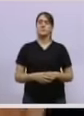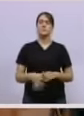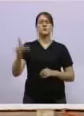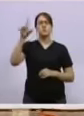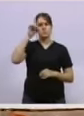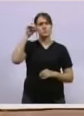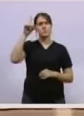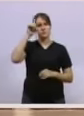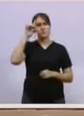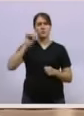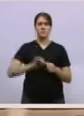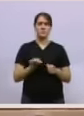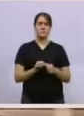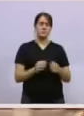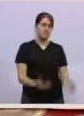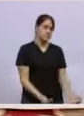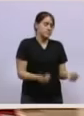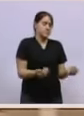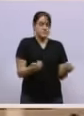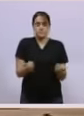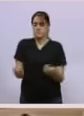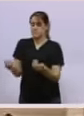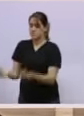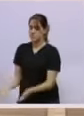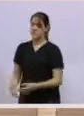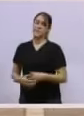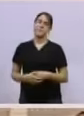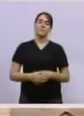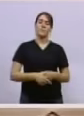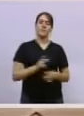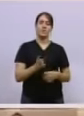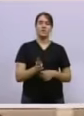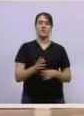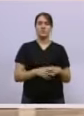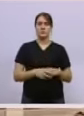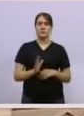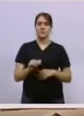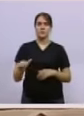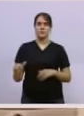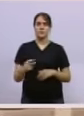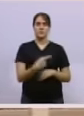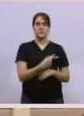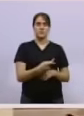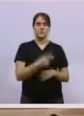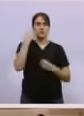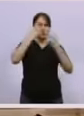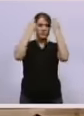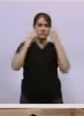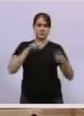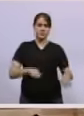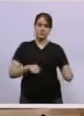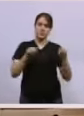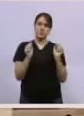todos os dias ele fazia o mesmo movimento. Criança e bezerro cresceram juntos.